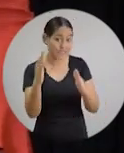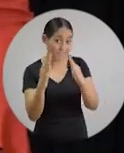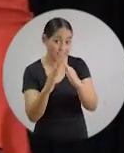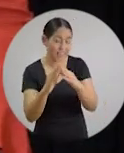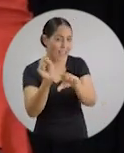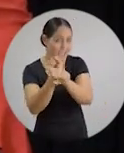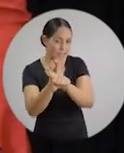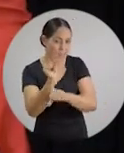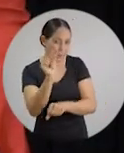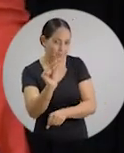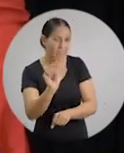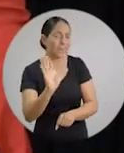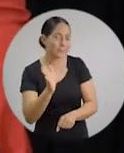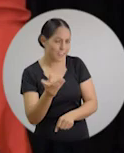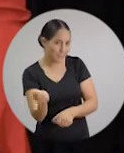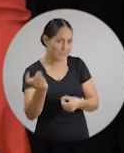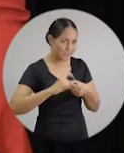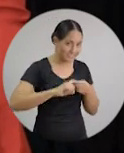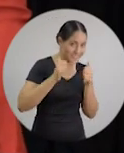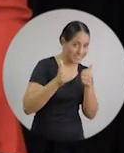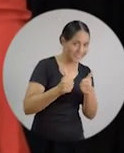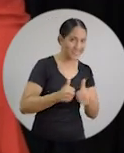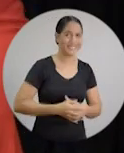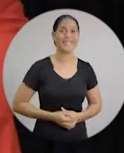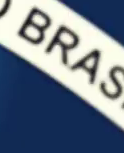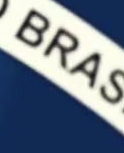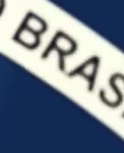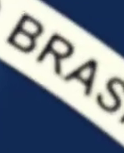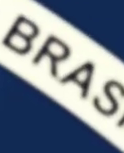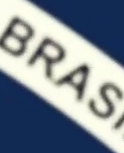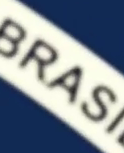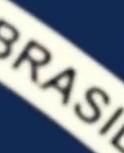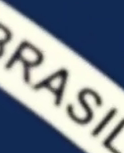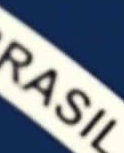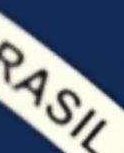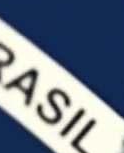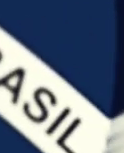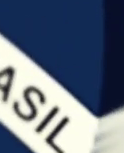casa, só espera a gente um pouquinho, que já já a gente volta.